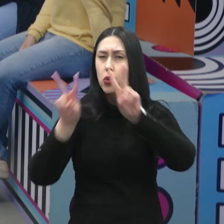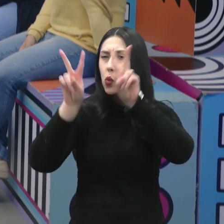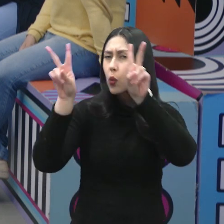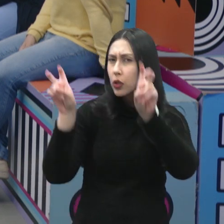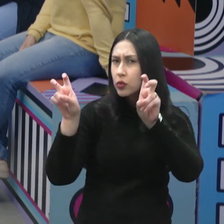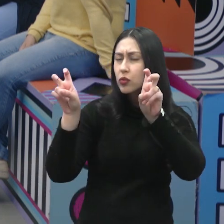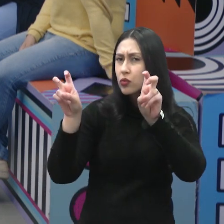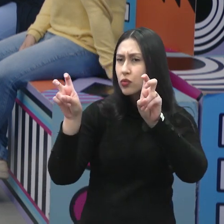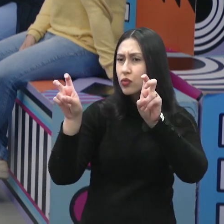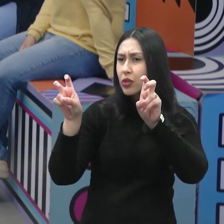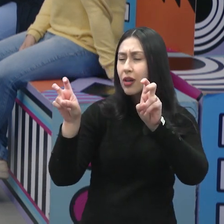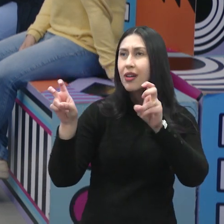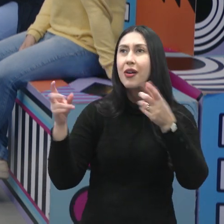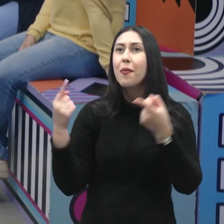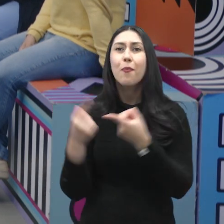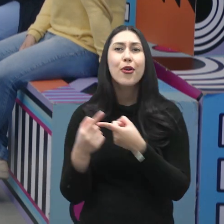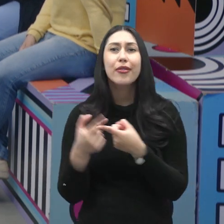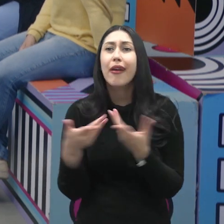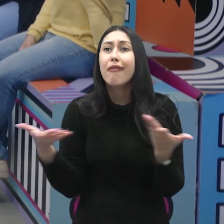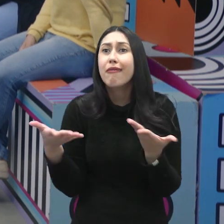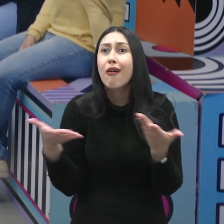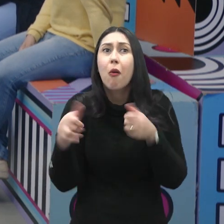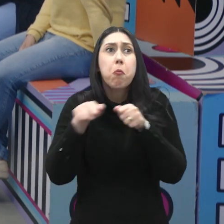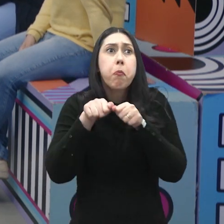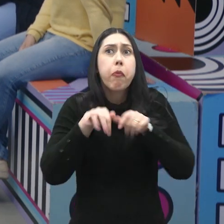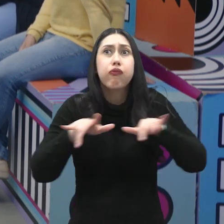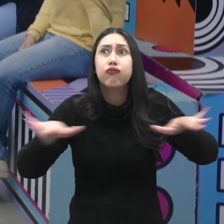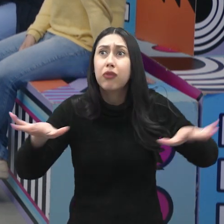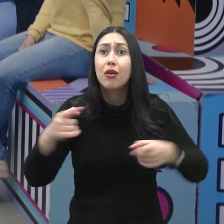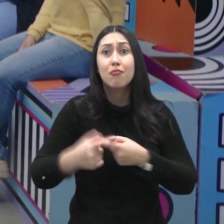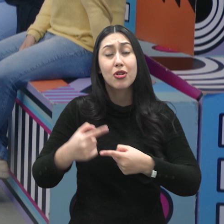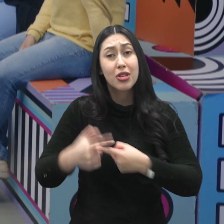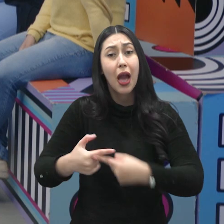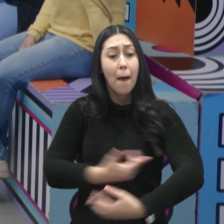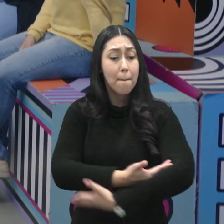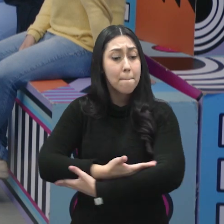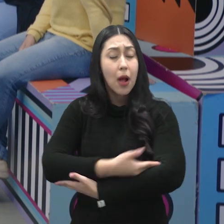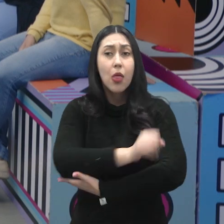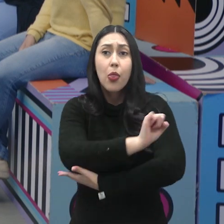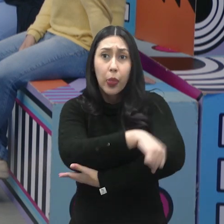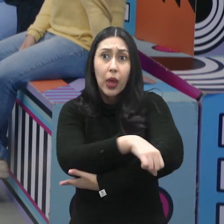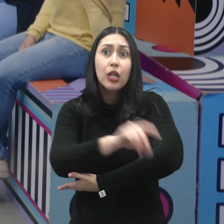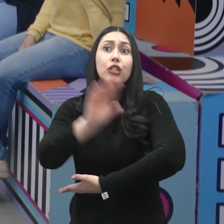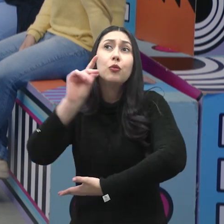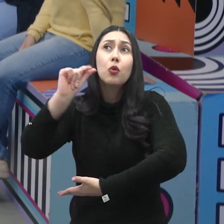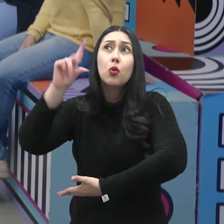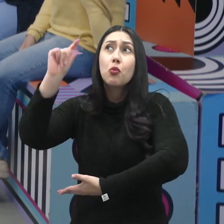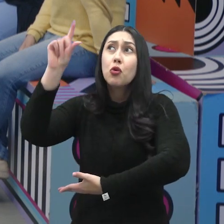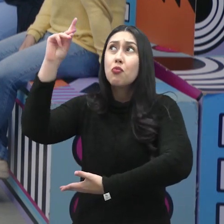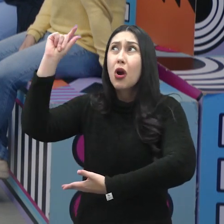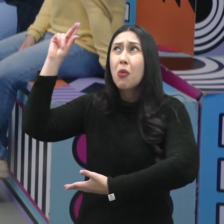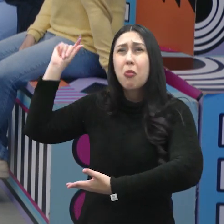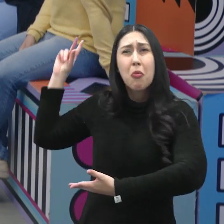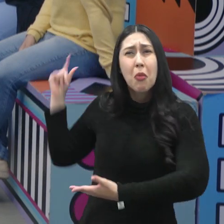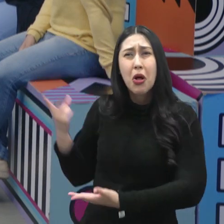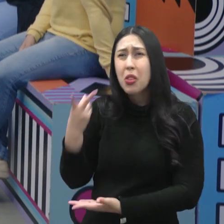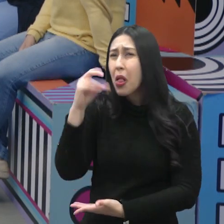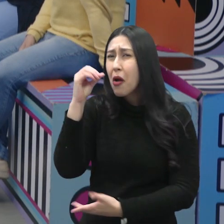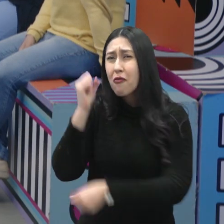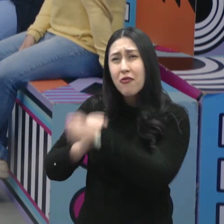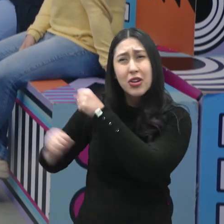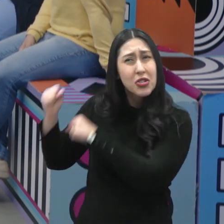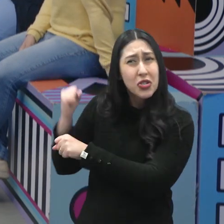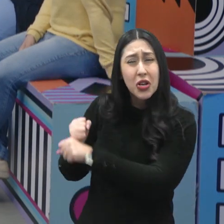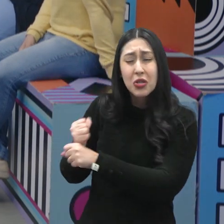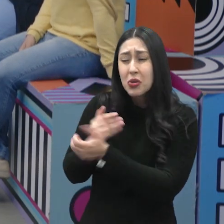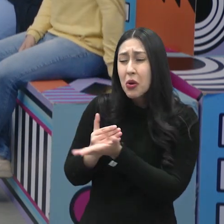É um assunto de agora, por que que tá tão em alta, sendo que esse mercado, né, dessas bonecas já existe há 20 anos, começou